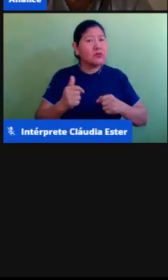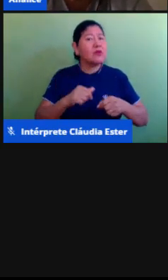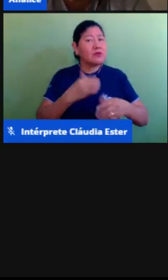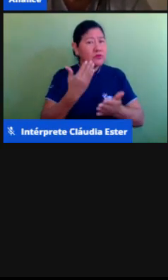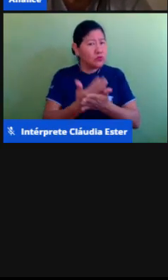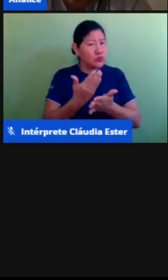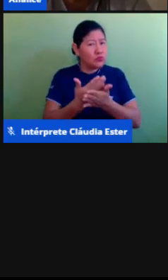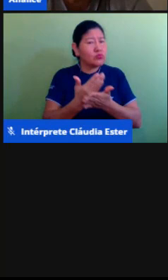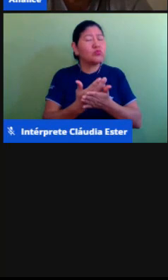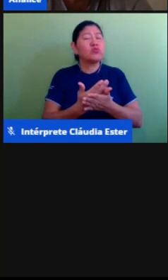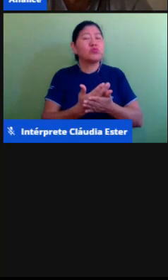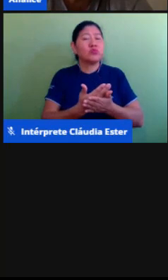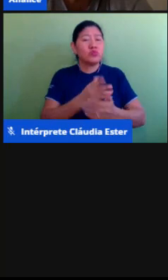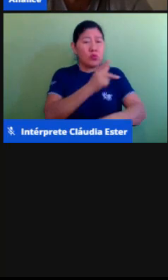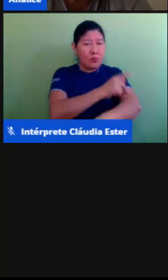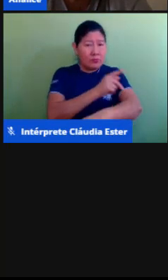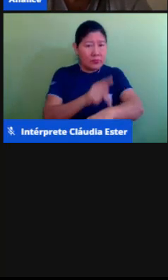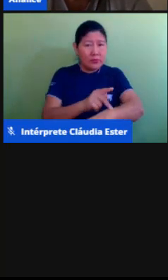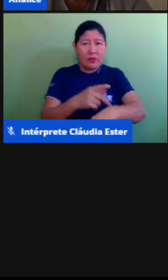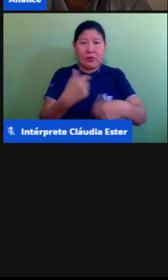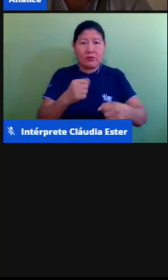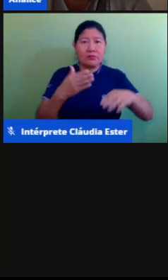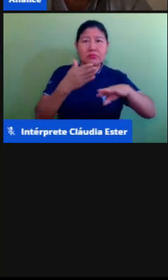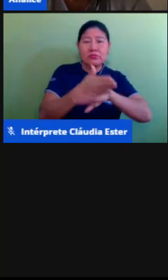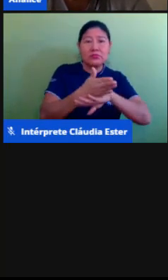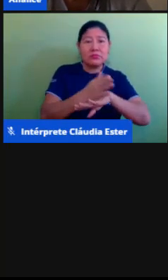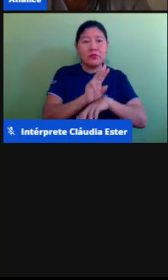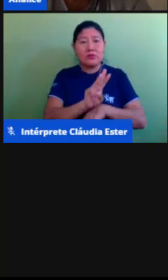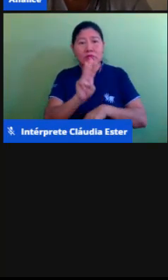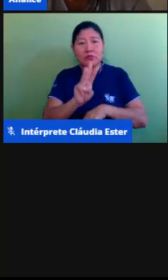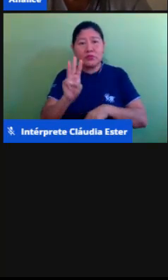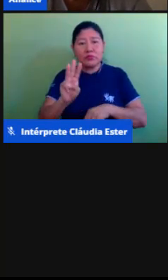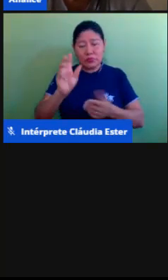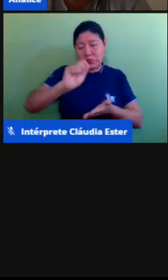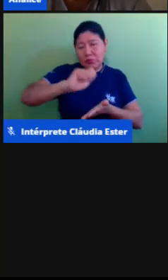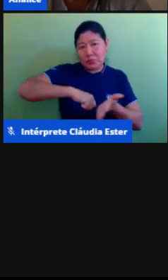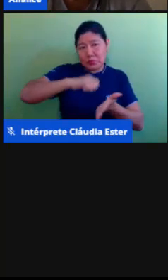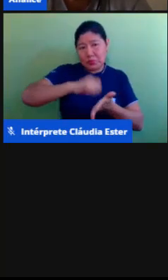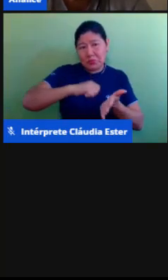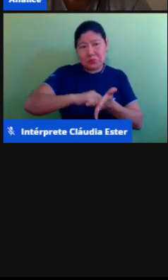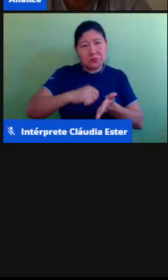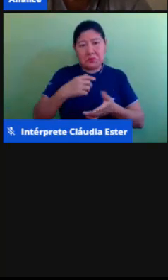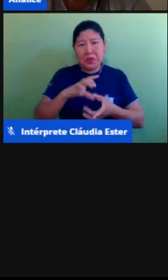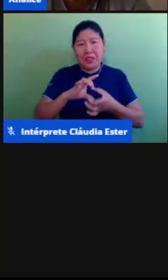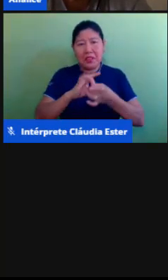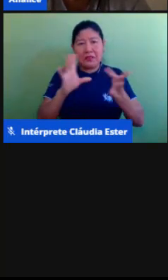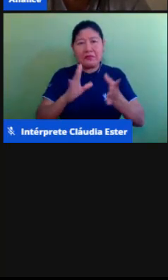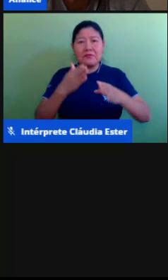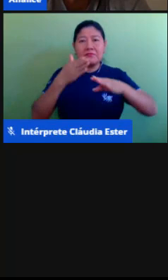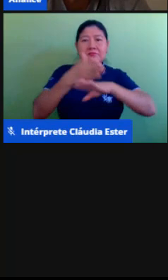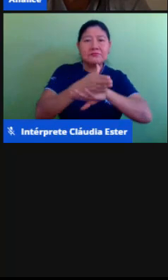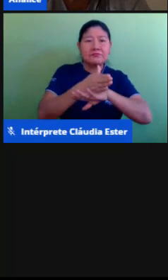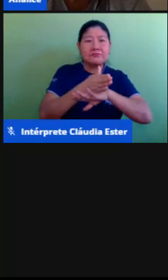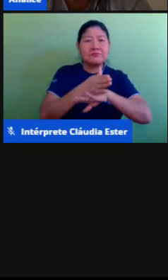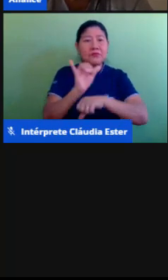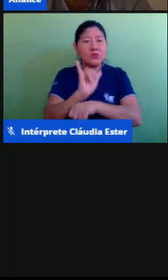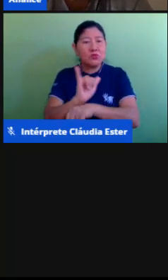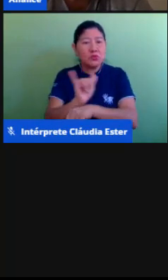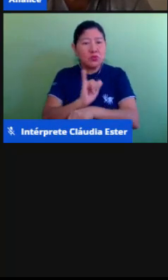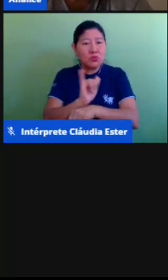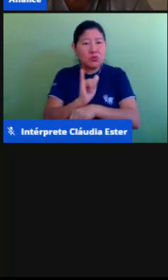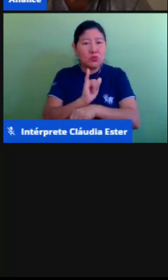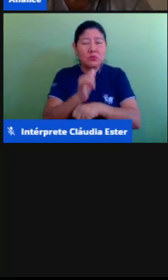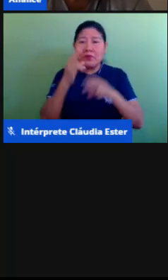nenhum site para fazer inscrição. Então, assim, como ele está tudo no YouTube, você entra e assiste